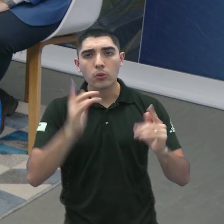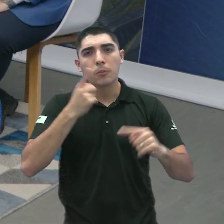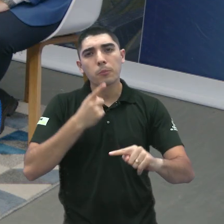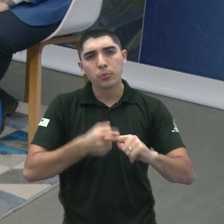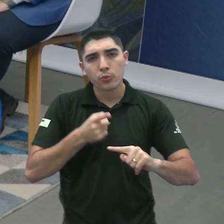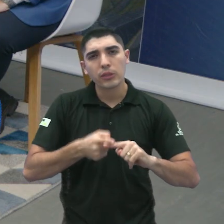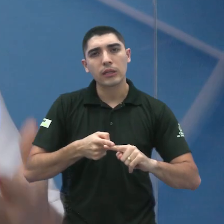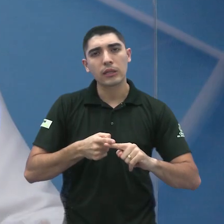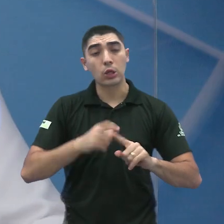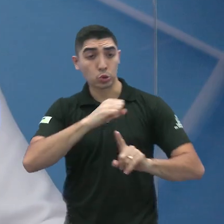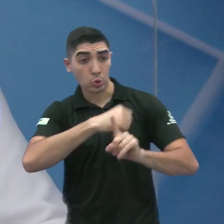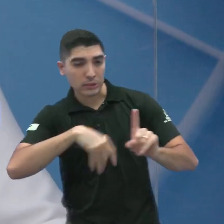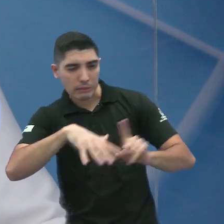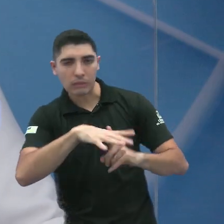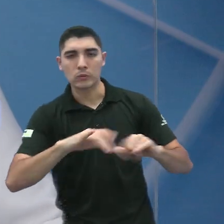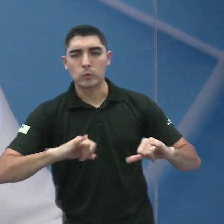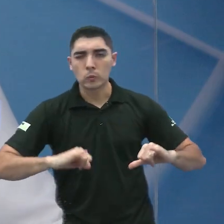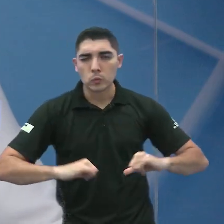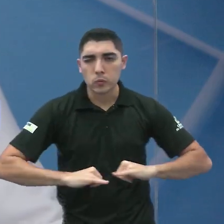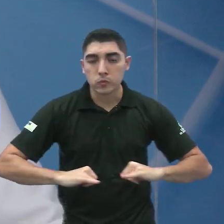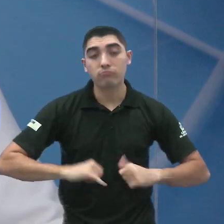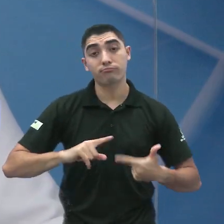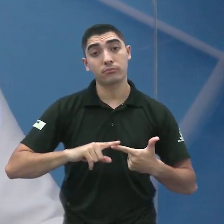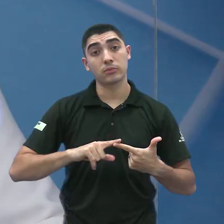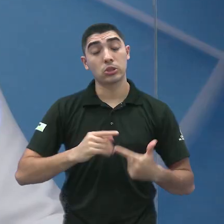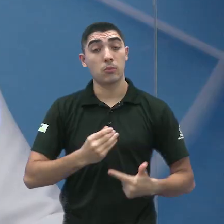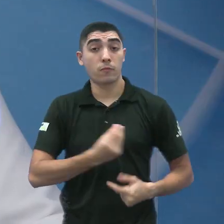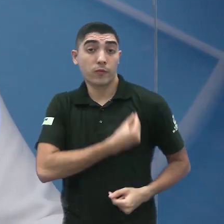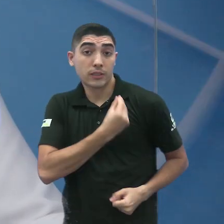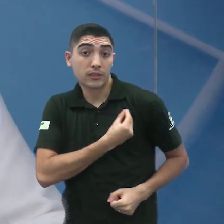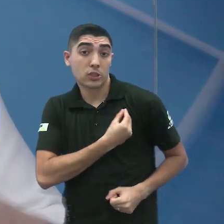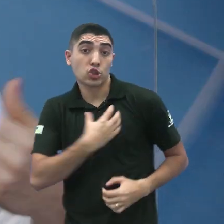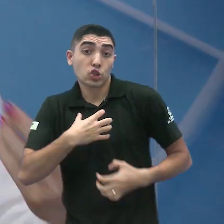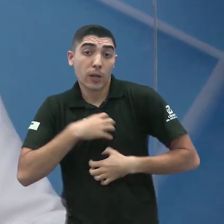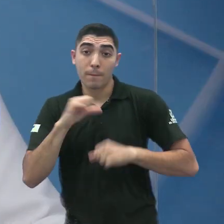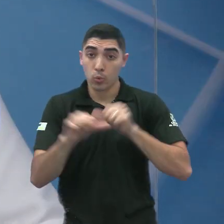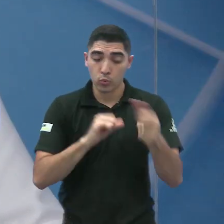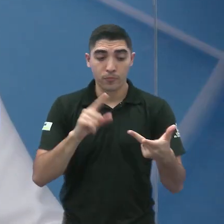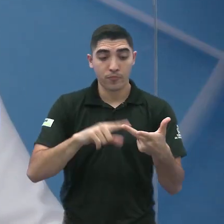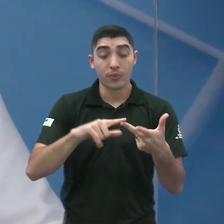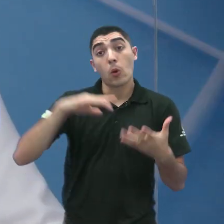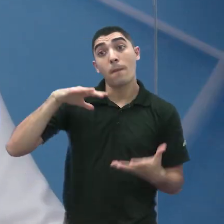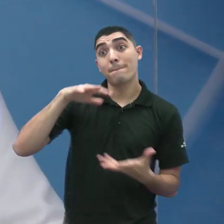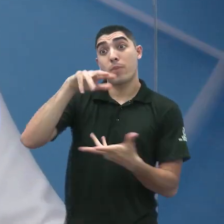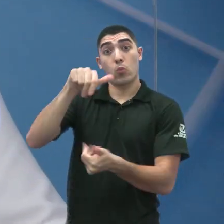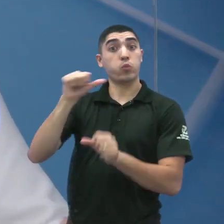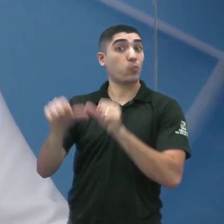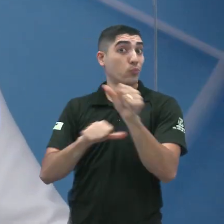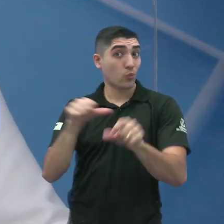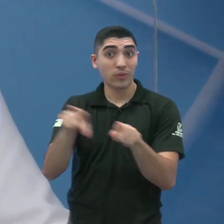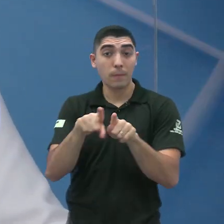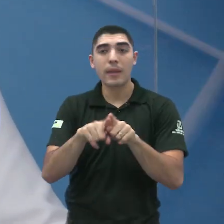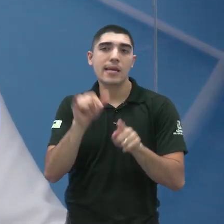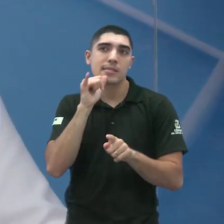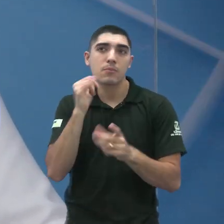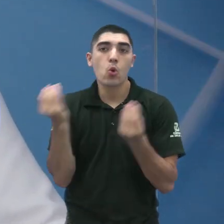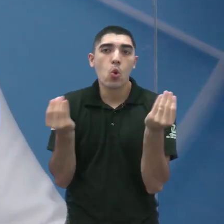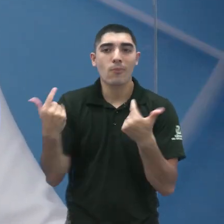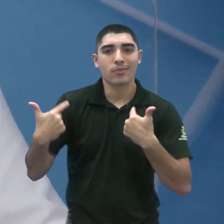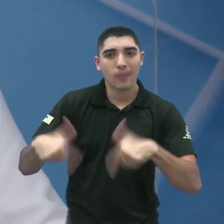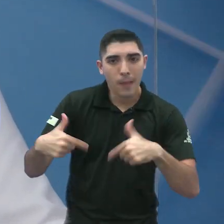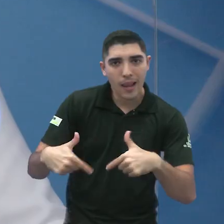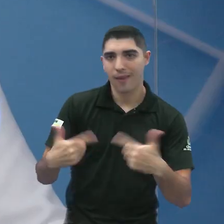social, né, de mudanças no estilo de vida, mudanças mundiais na forma de trabalho, na pressão de